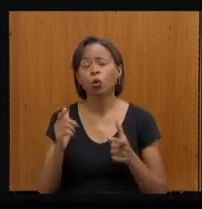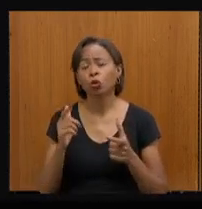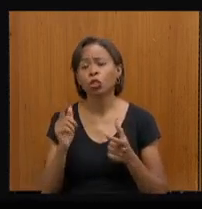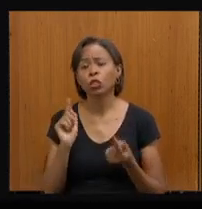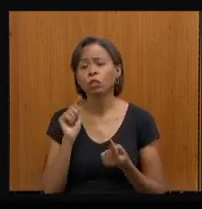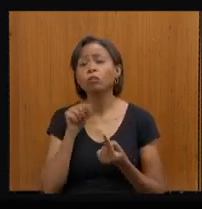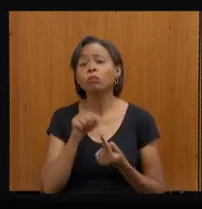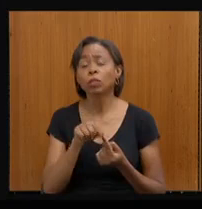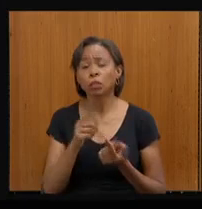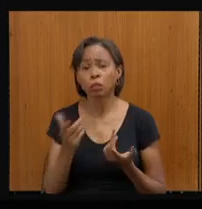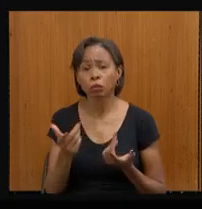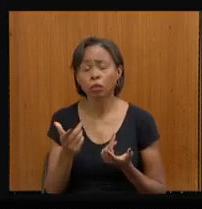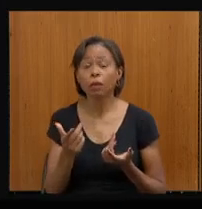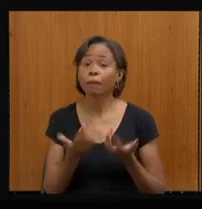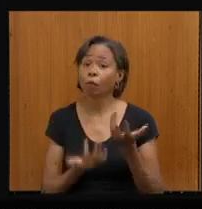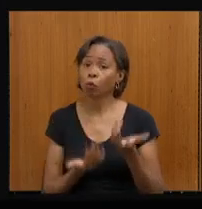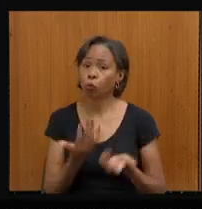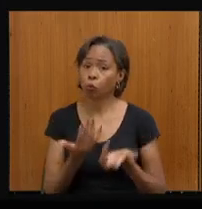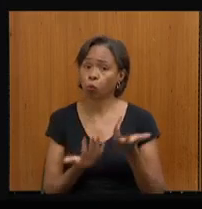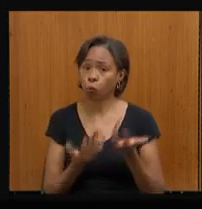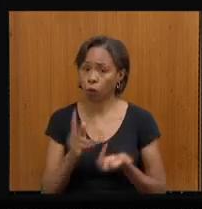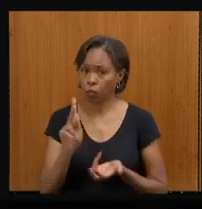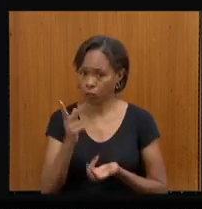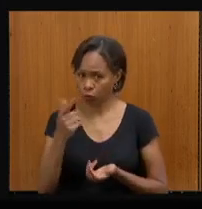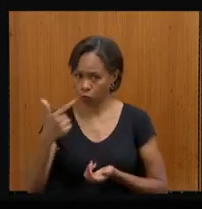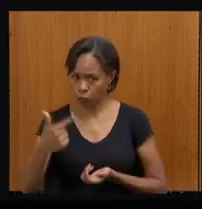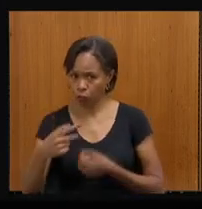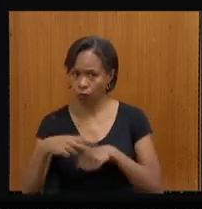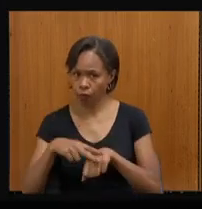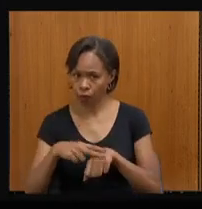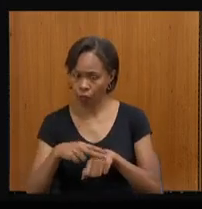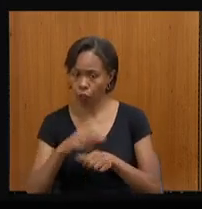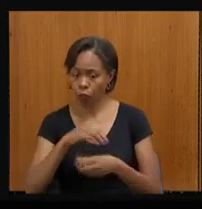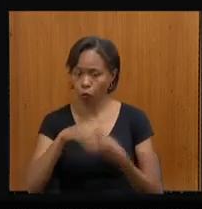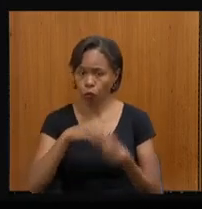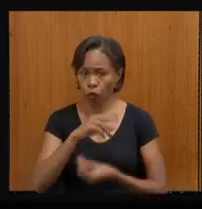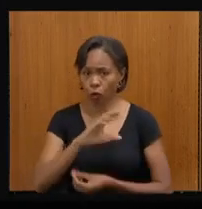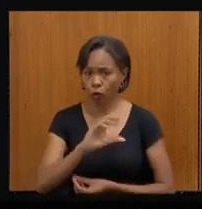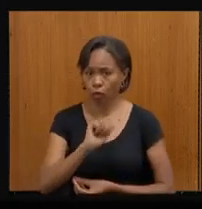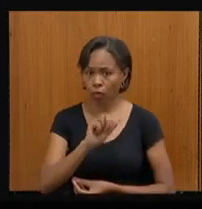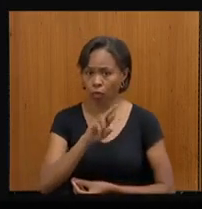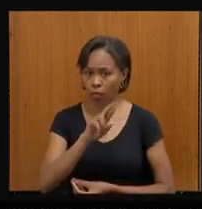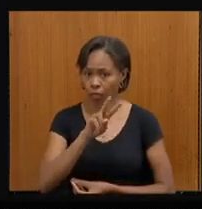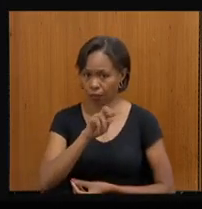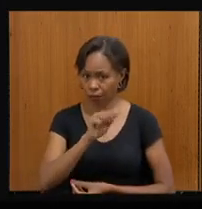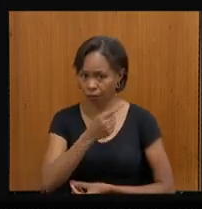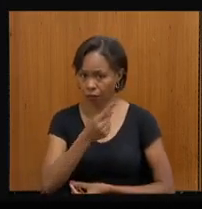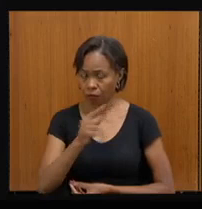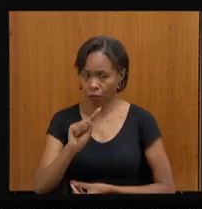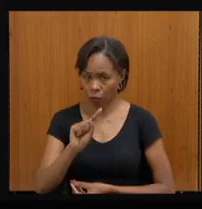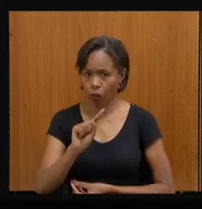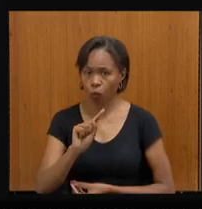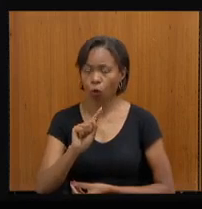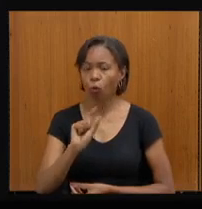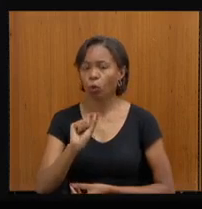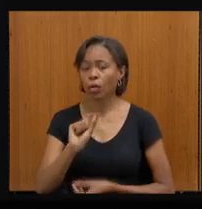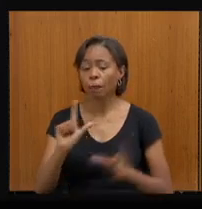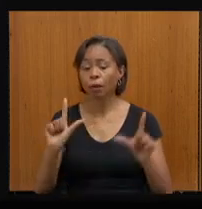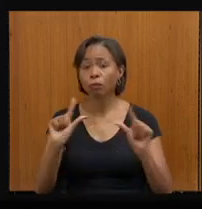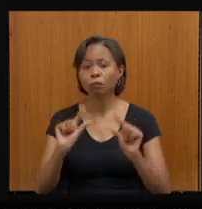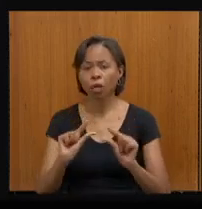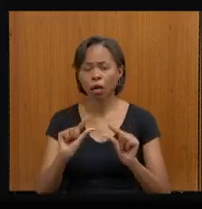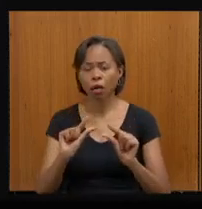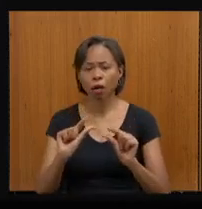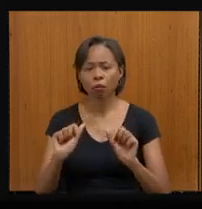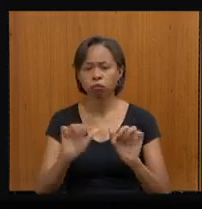o hidrogênio Verde esperar queimado com carvão na planta de geração térmica com objetivo de redução de emissões